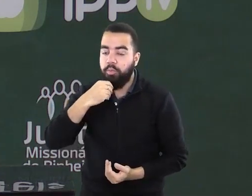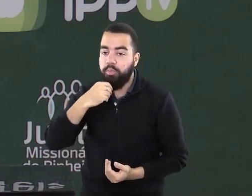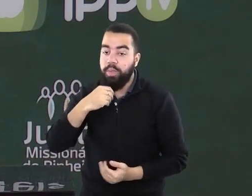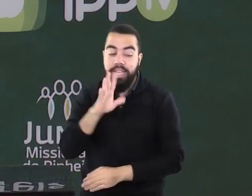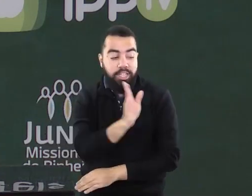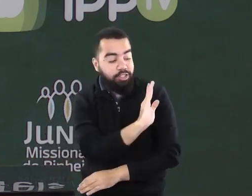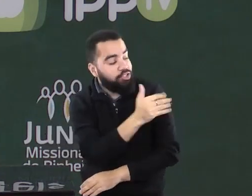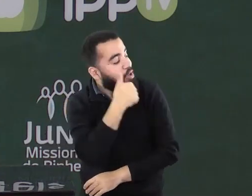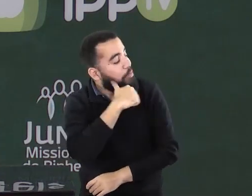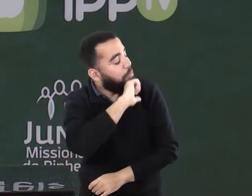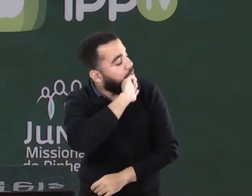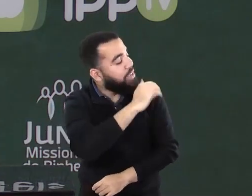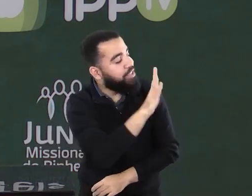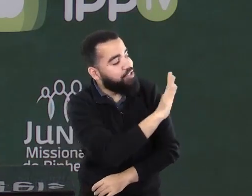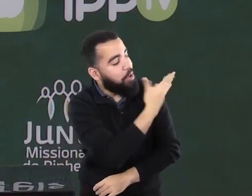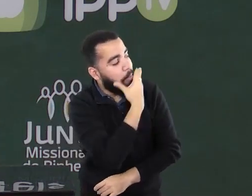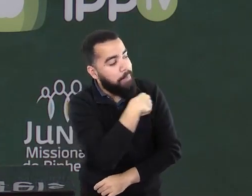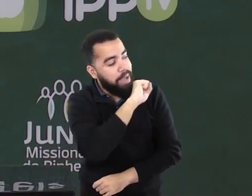de Deus.